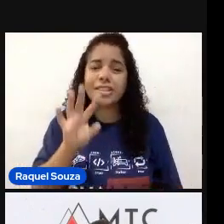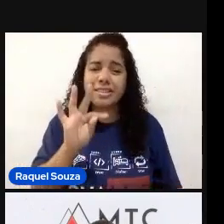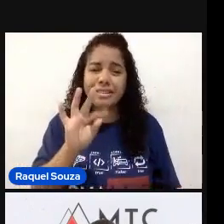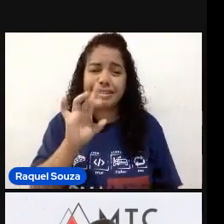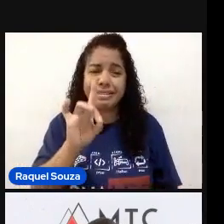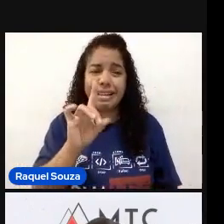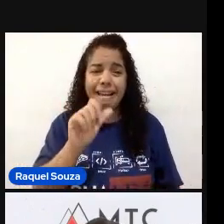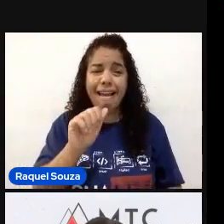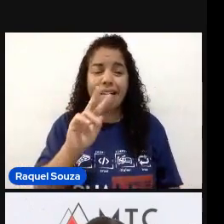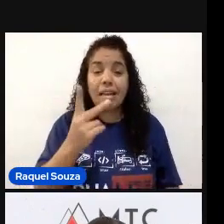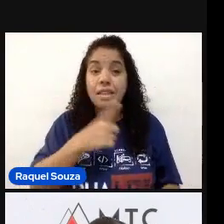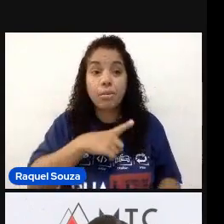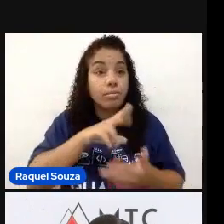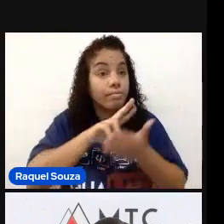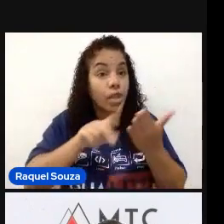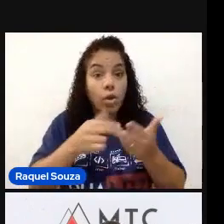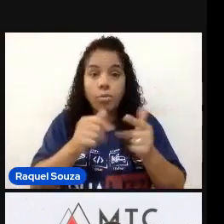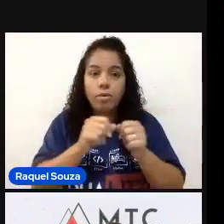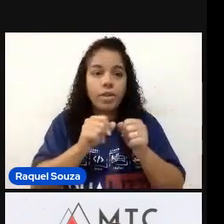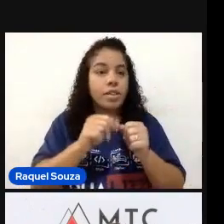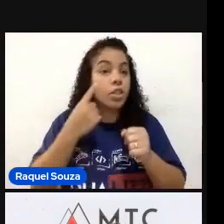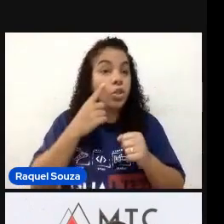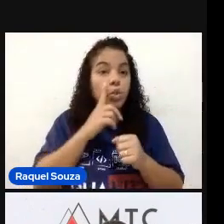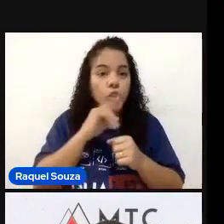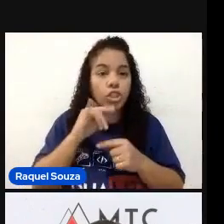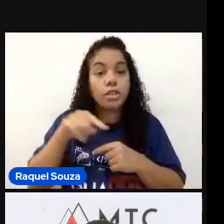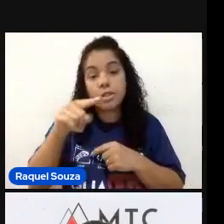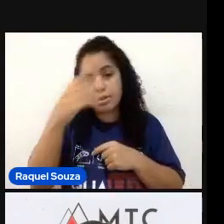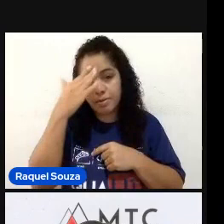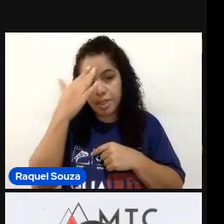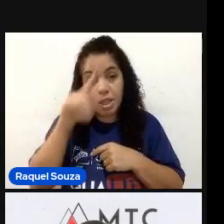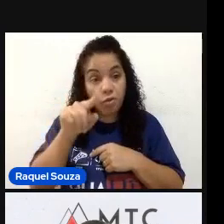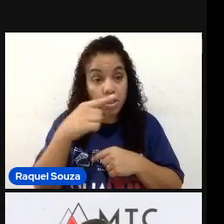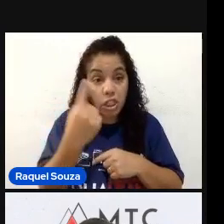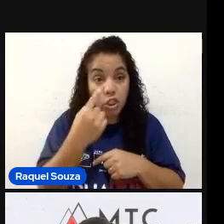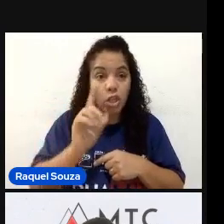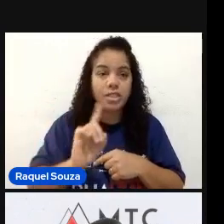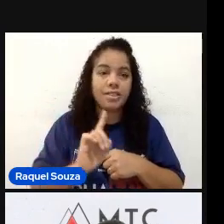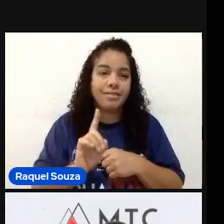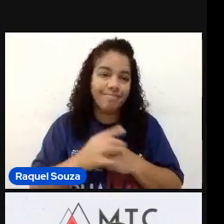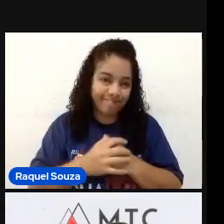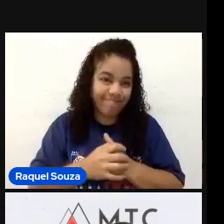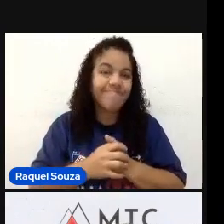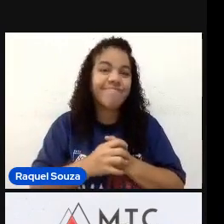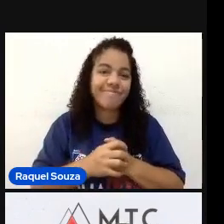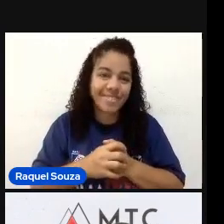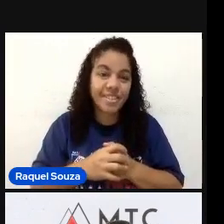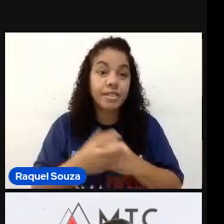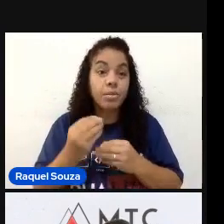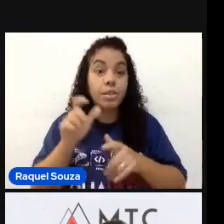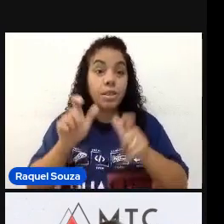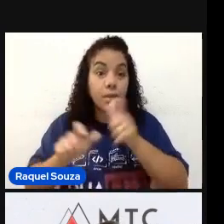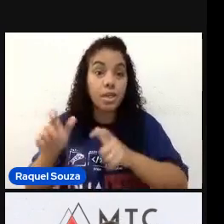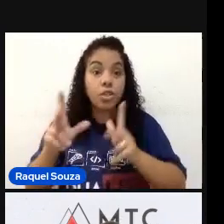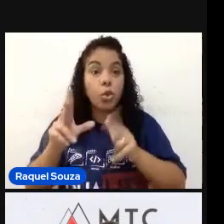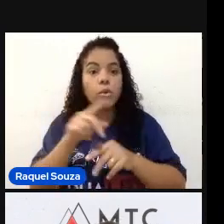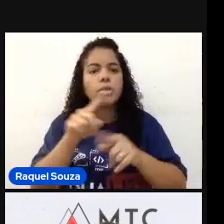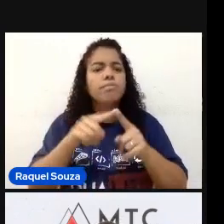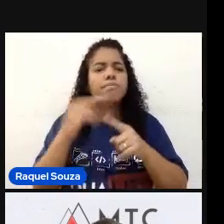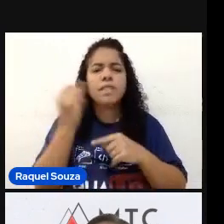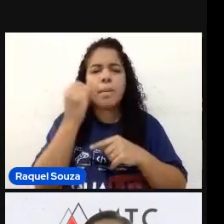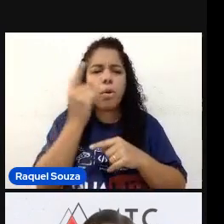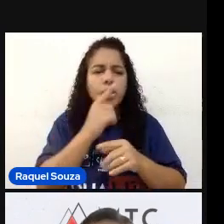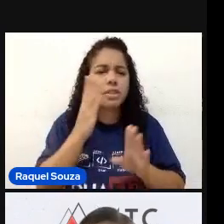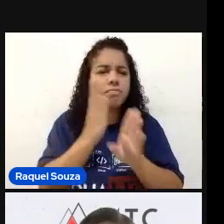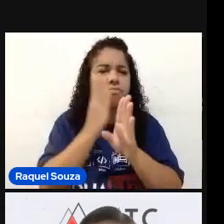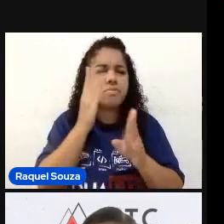um monte de coisa num dia só. E você tem que entender que você não está sozinho, tá? Muitas pessoas são assim, é importante você se identificar